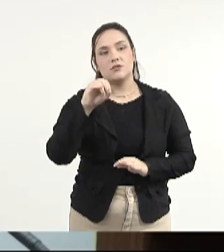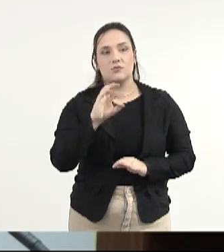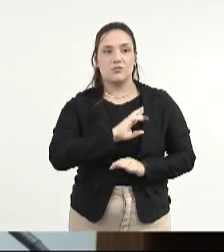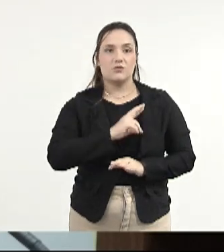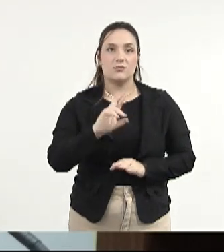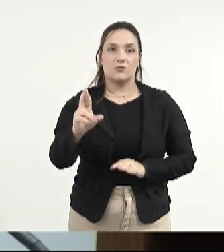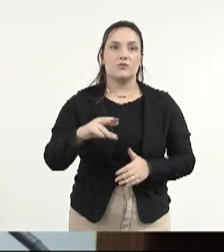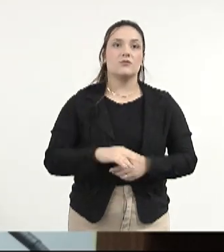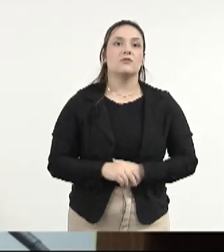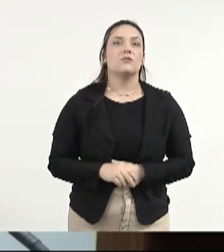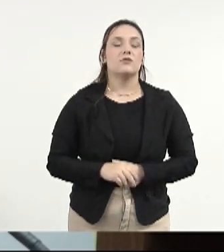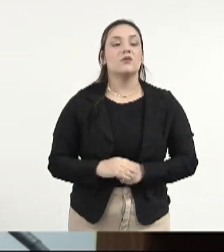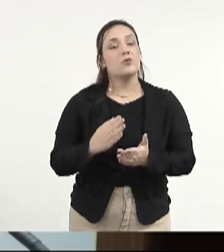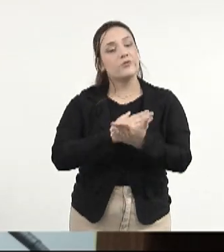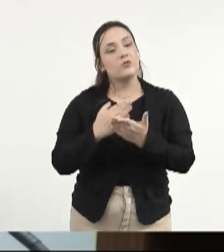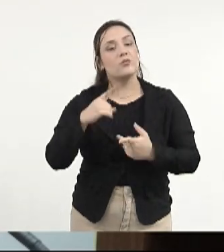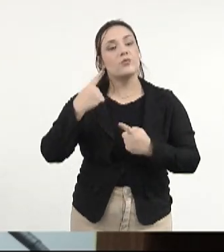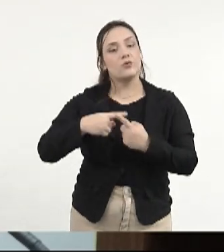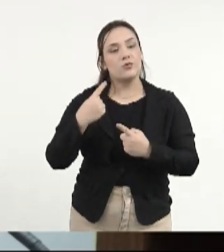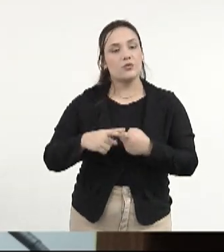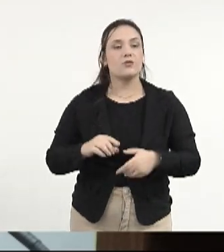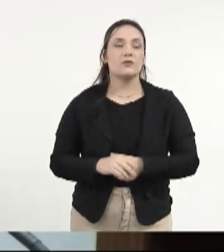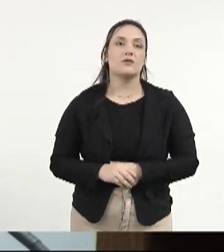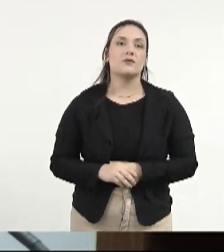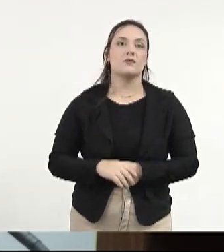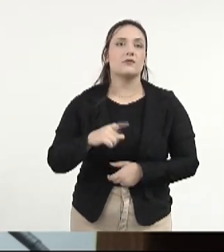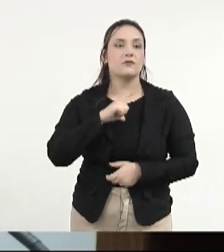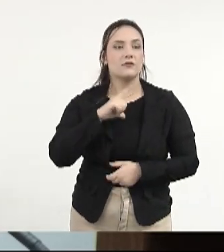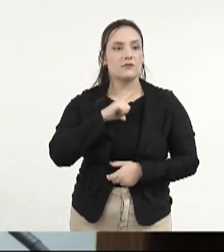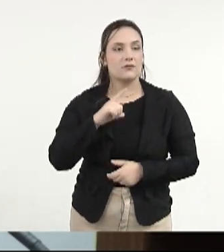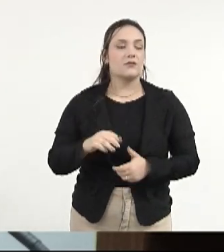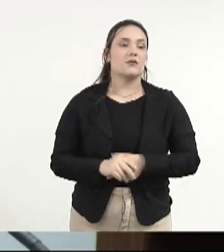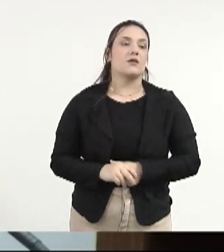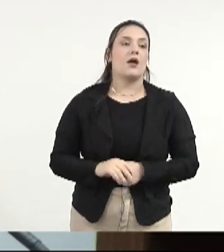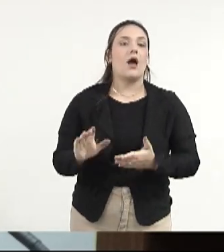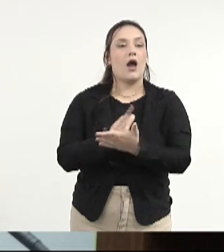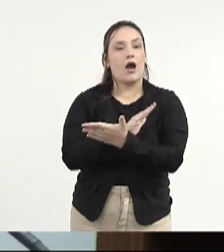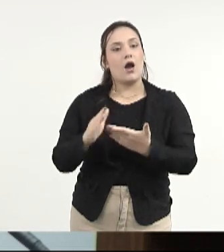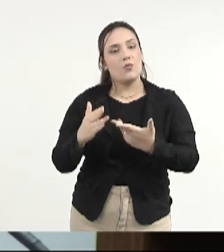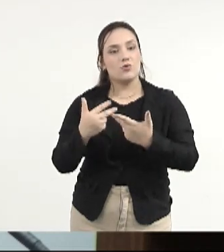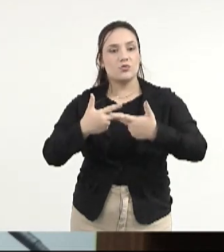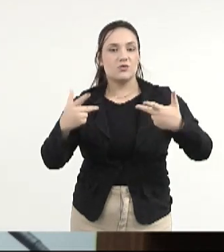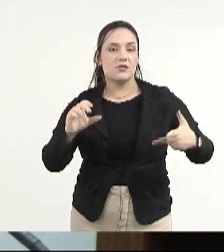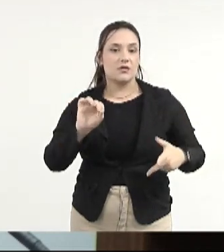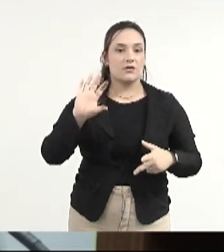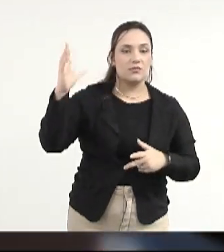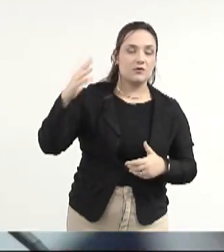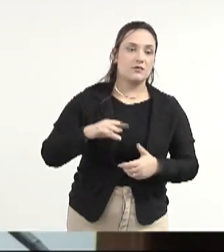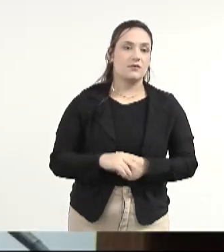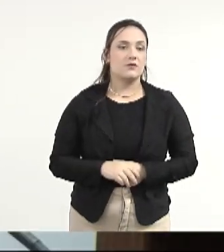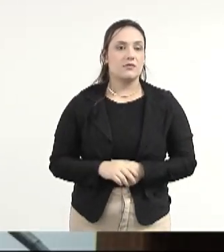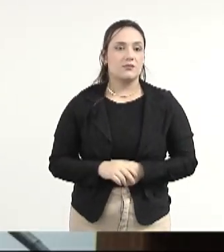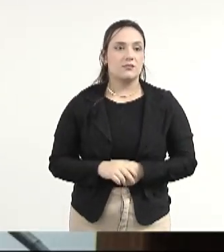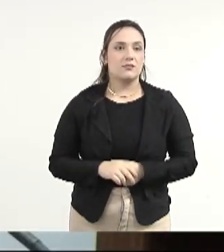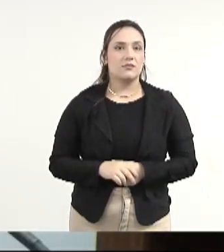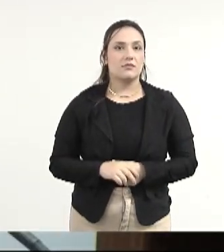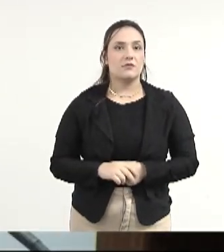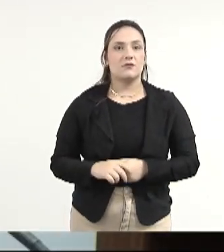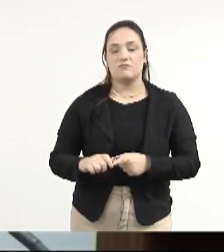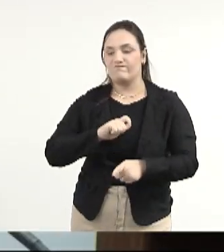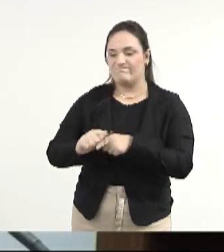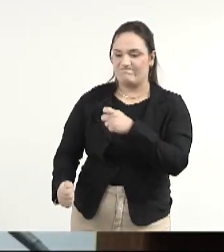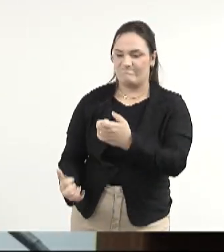ela foi provocada justamente porque nós temos acompanhado situações de queimas e